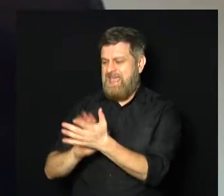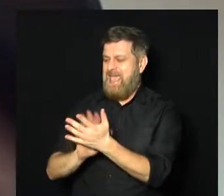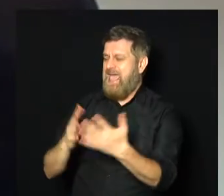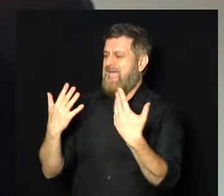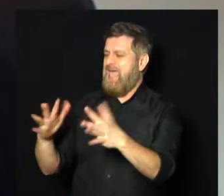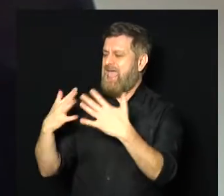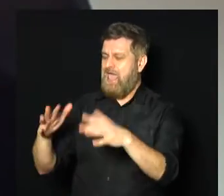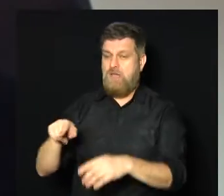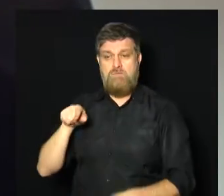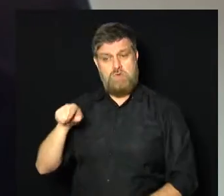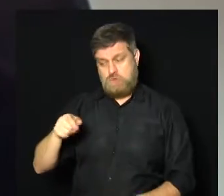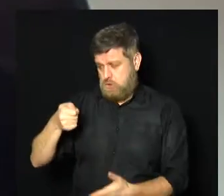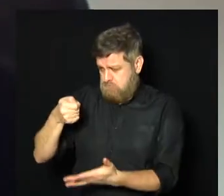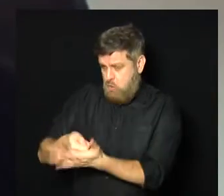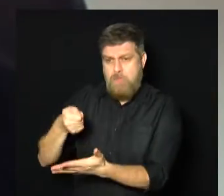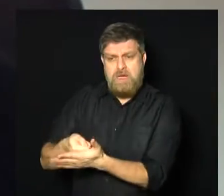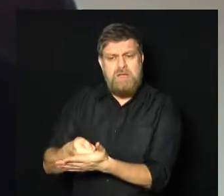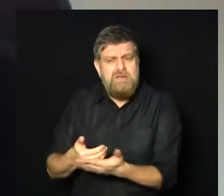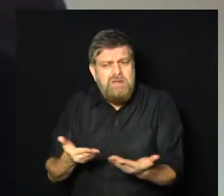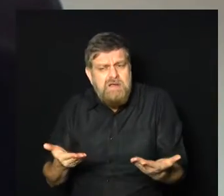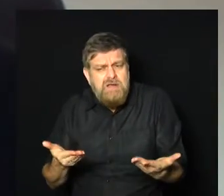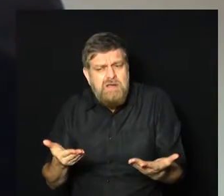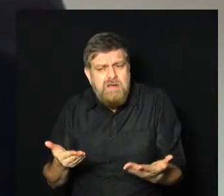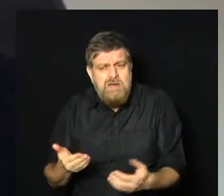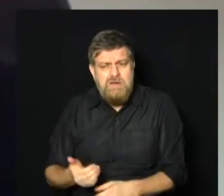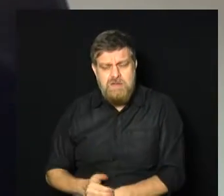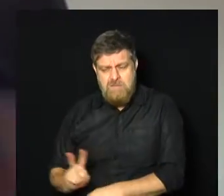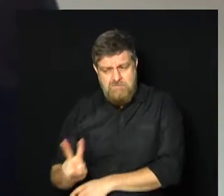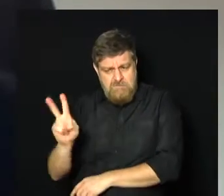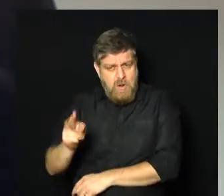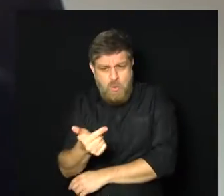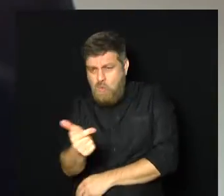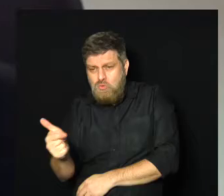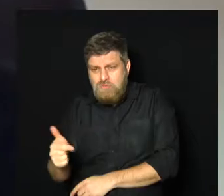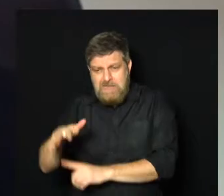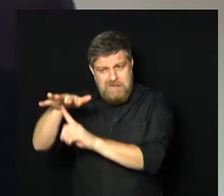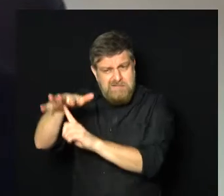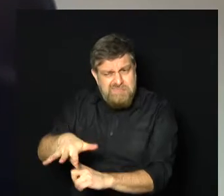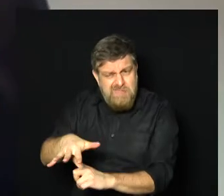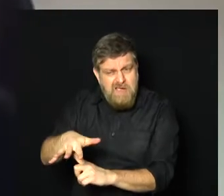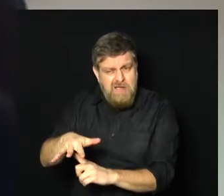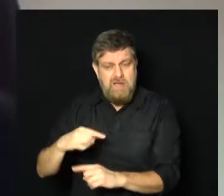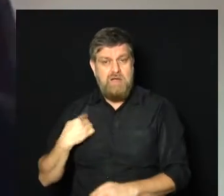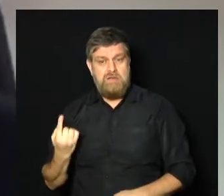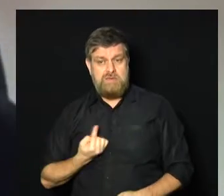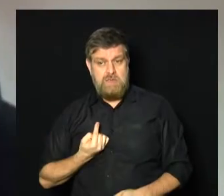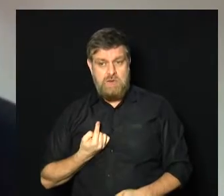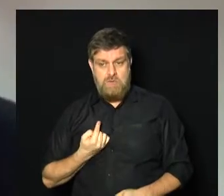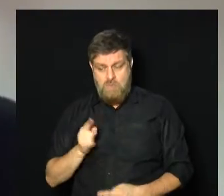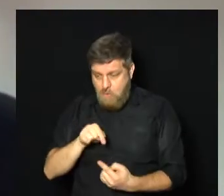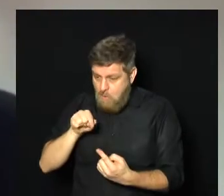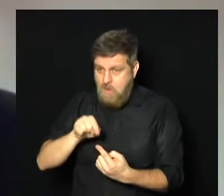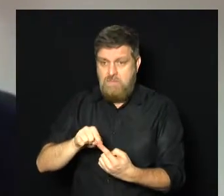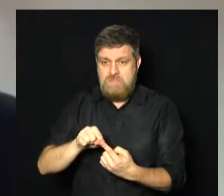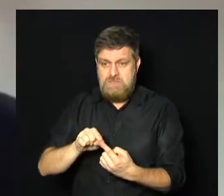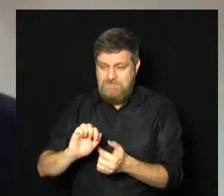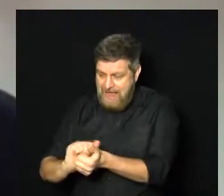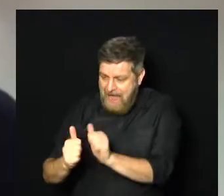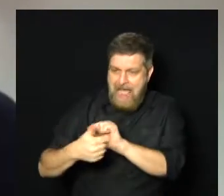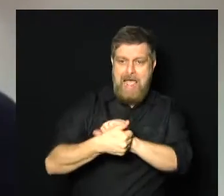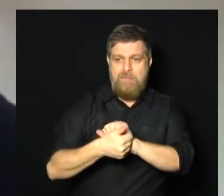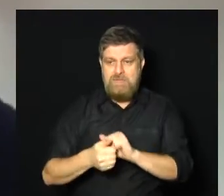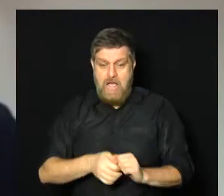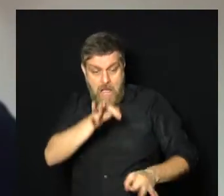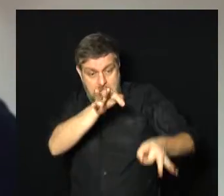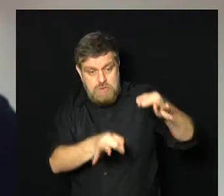interessa, aí não há o reconhecimento. E eu acho que essa reivindicação visa corrigir isso, na verdade. É uma questão de justiça.